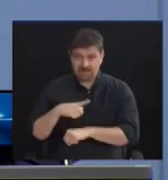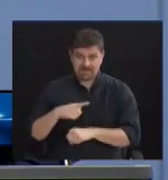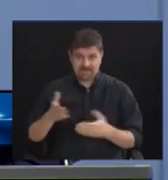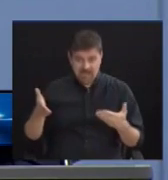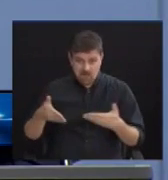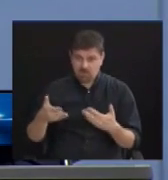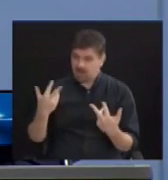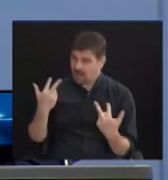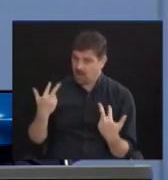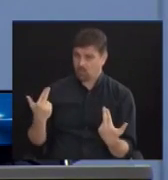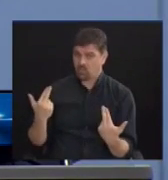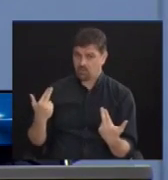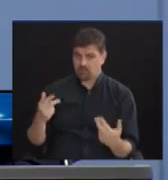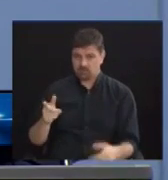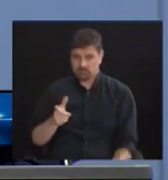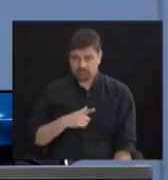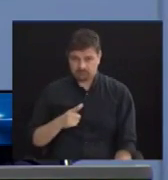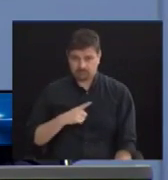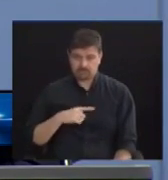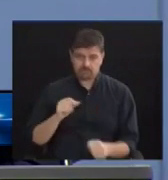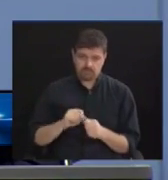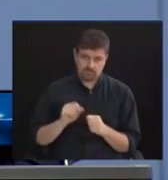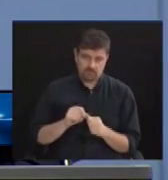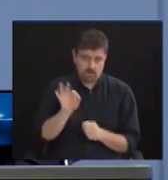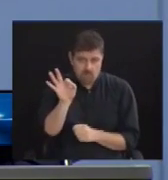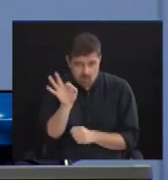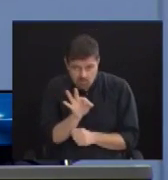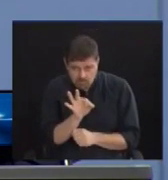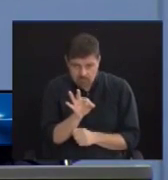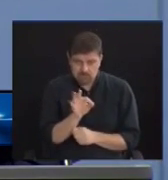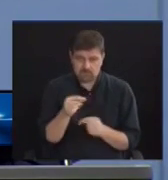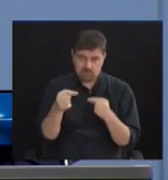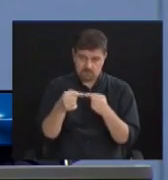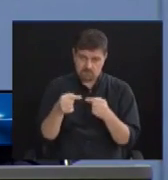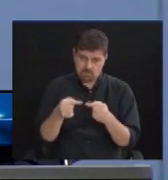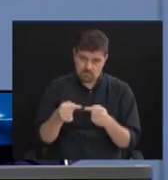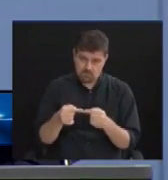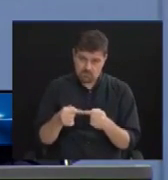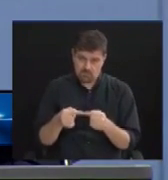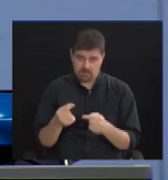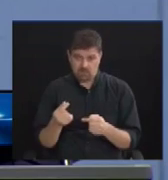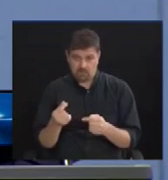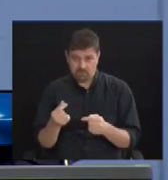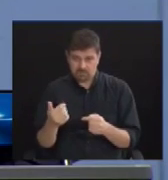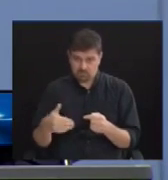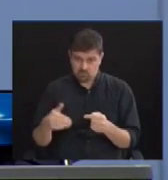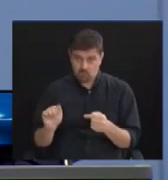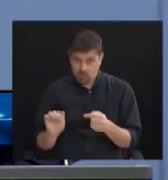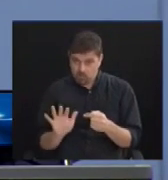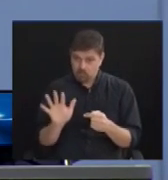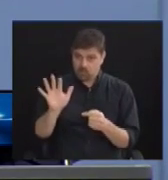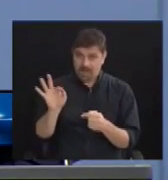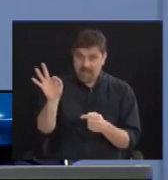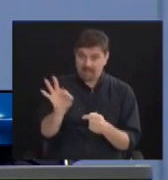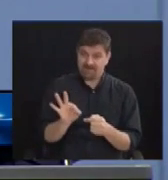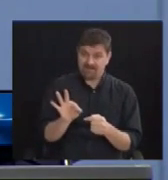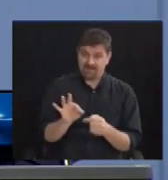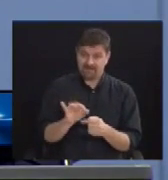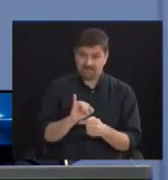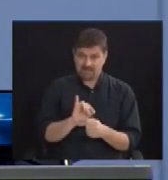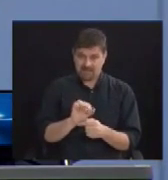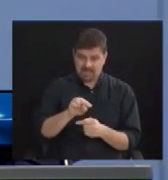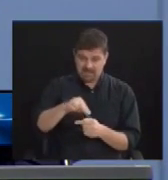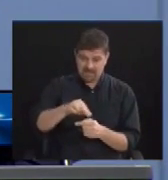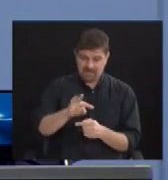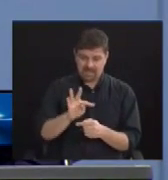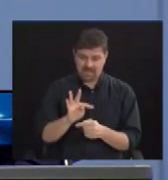ela simplesmente têm obviamente que a correção referente à inflação e por que o executivo manda então se não